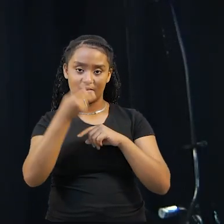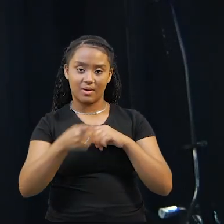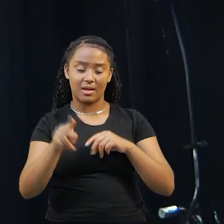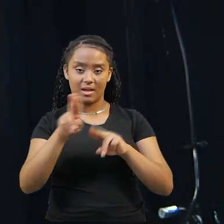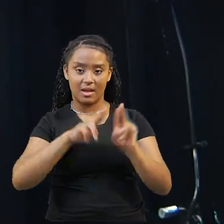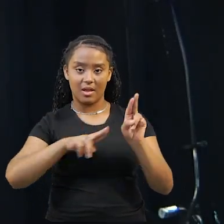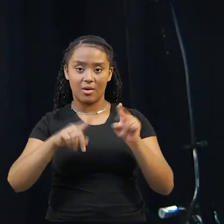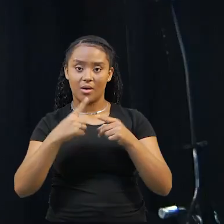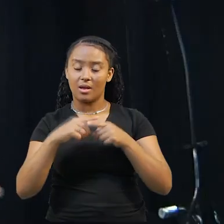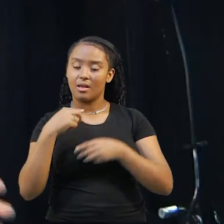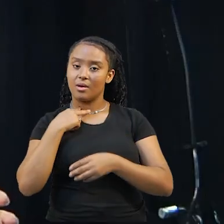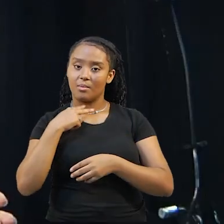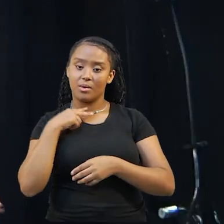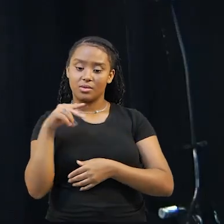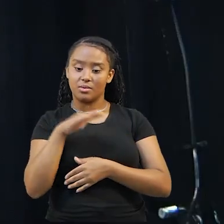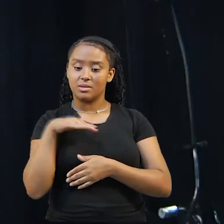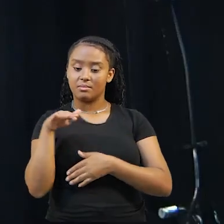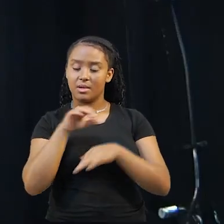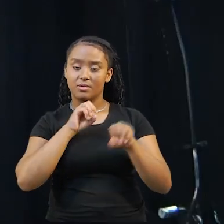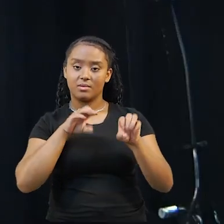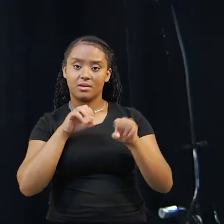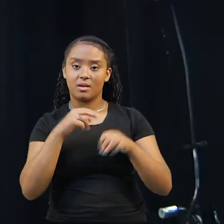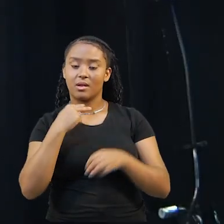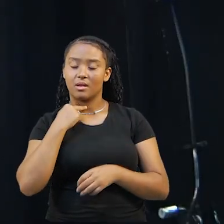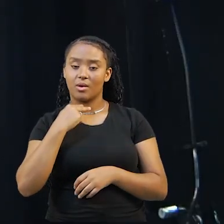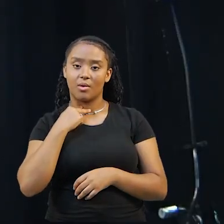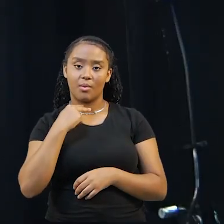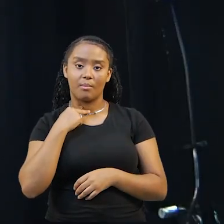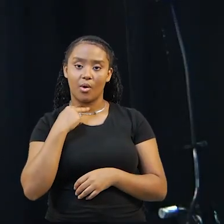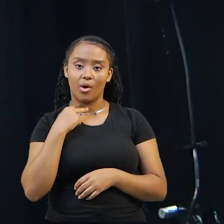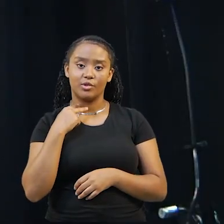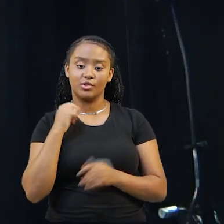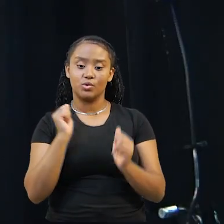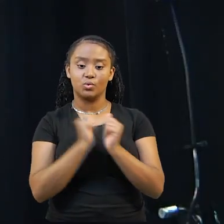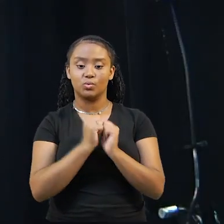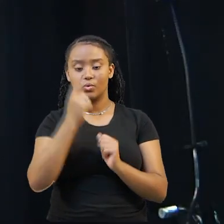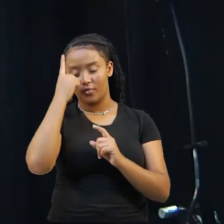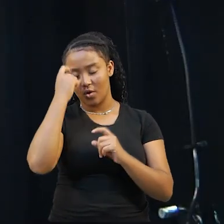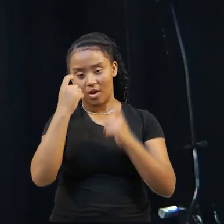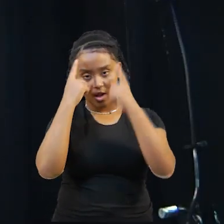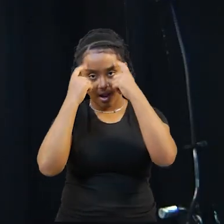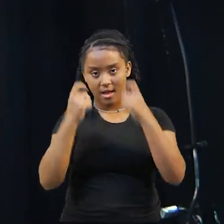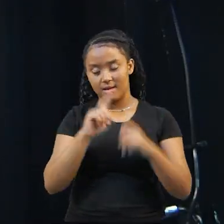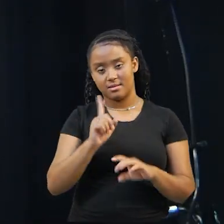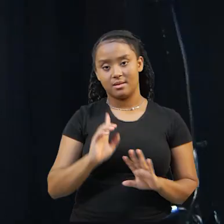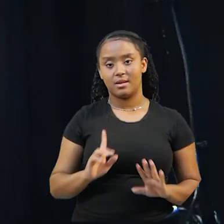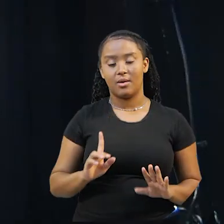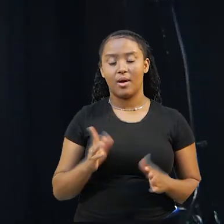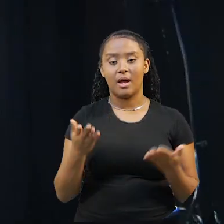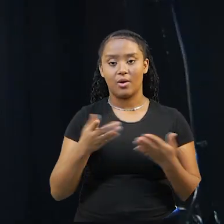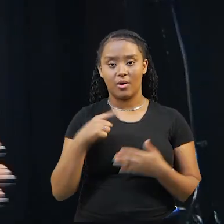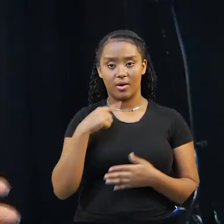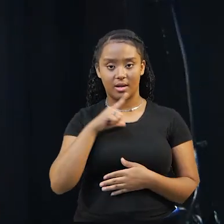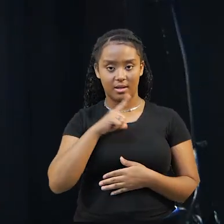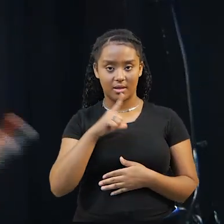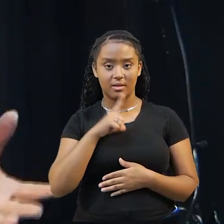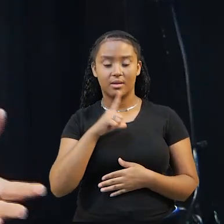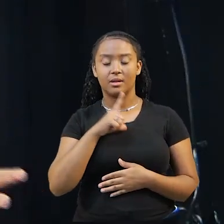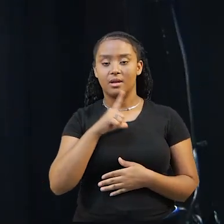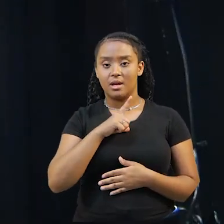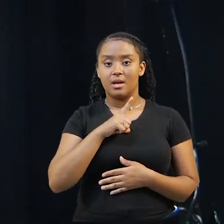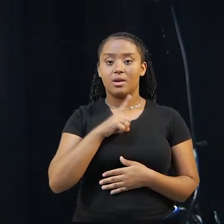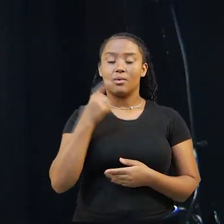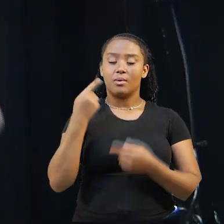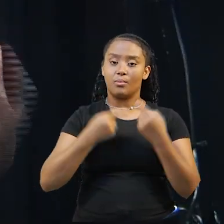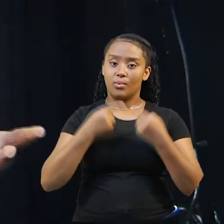Não pode, o espaço do ensino, ele não pode ser o espaço que convive com a violência, né? Então, a gente tem agora uma política que vai